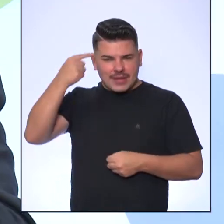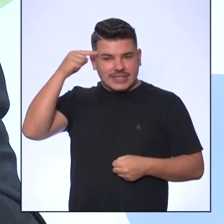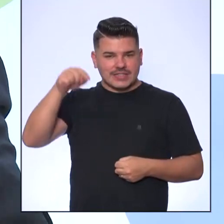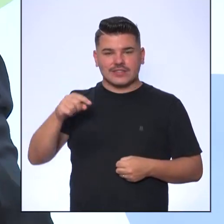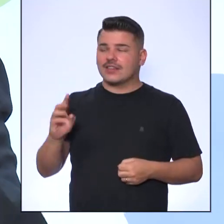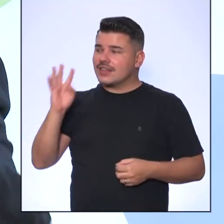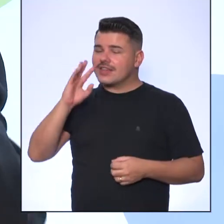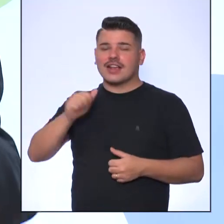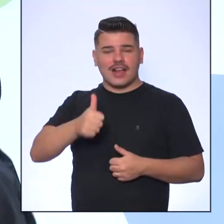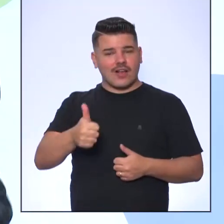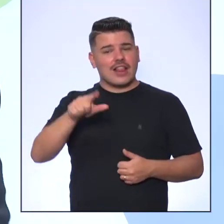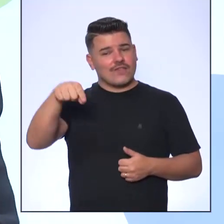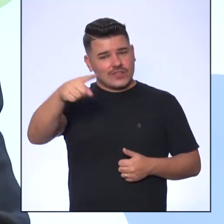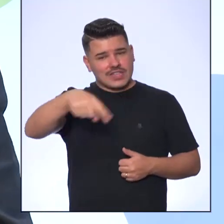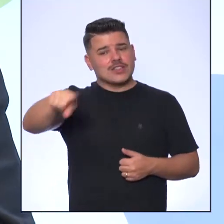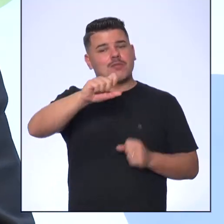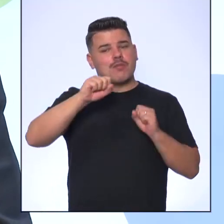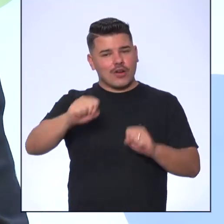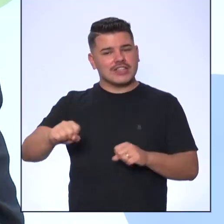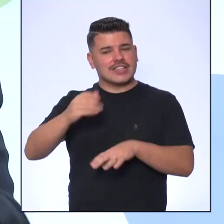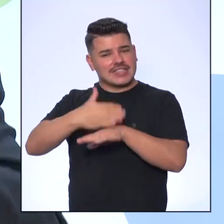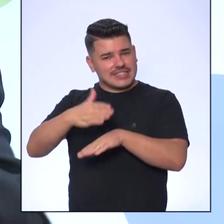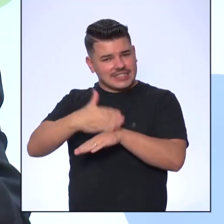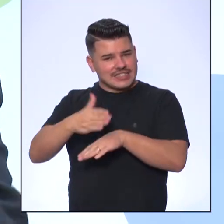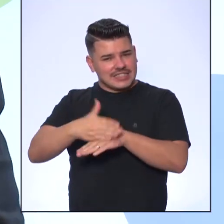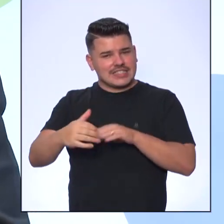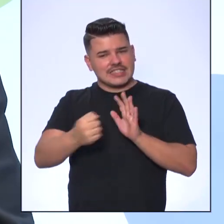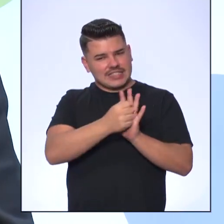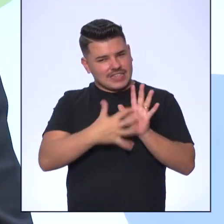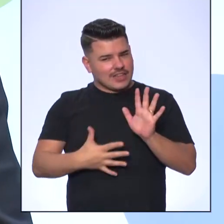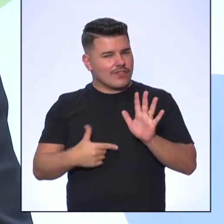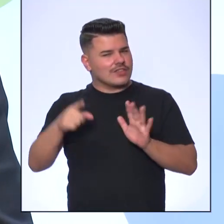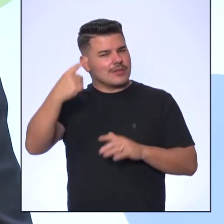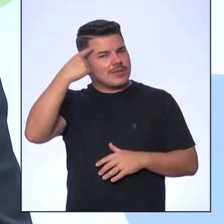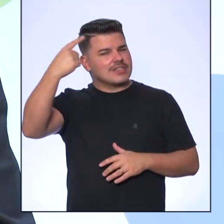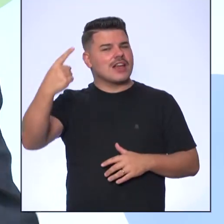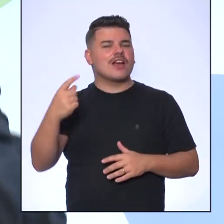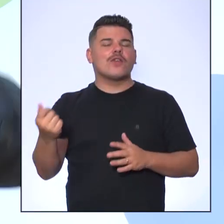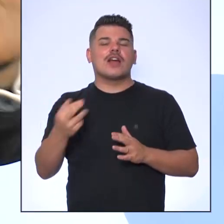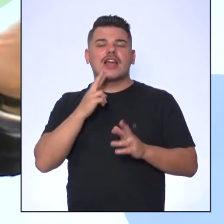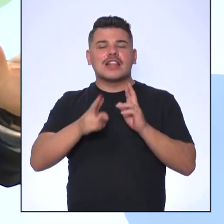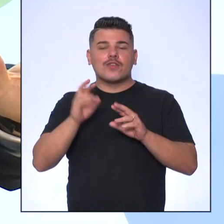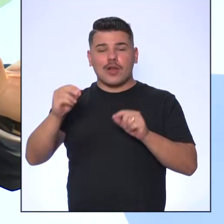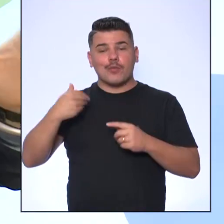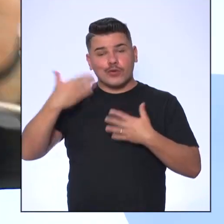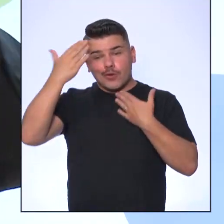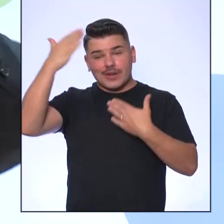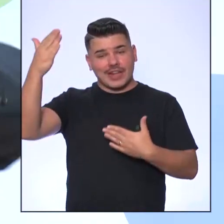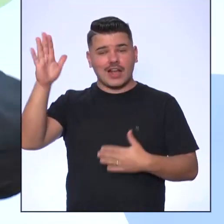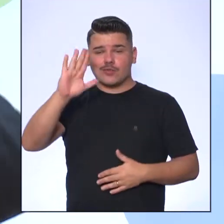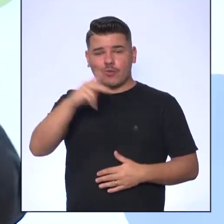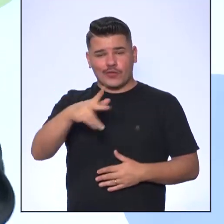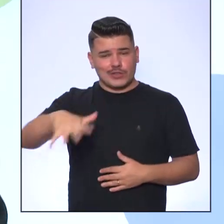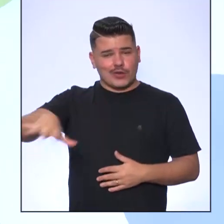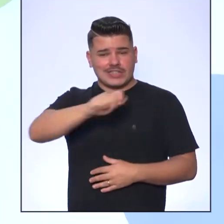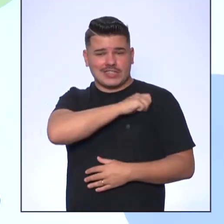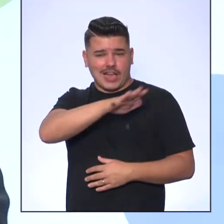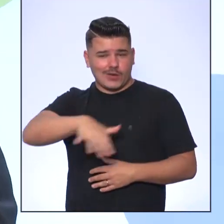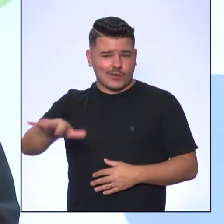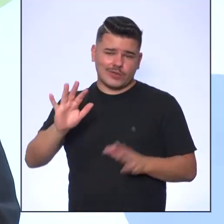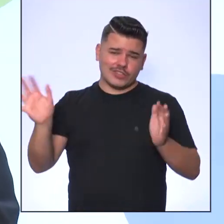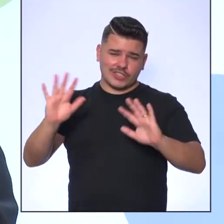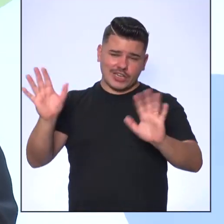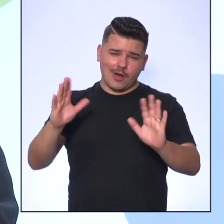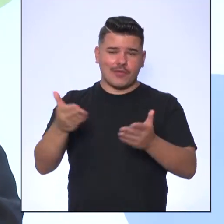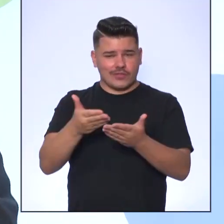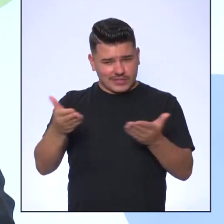Legal. E depois você também pode fazer exercício e dar a sua própria dica do que você acha que vai cair na redação. Muito obrigado, professores, alunos. Me despeço por